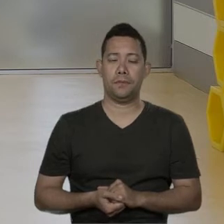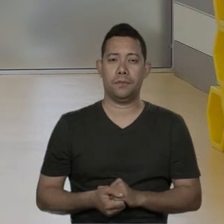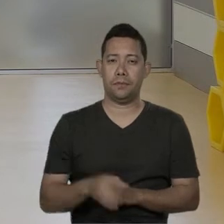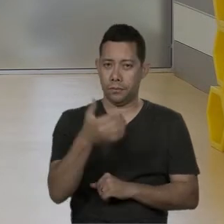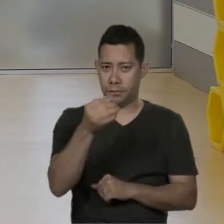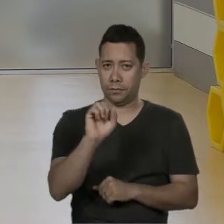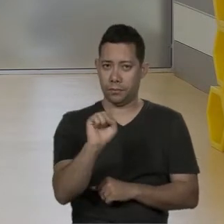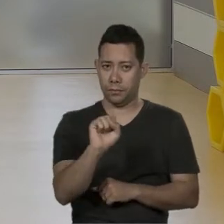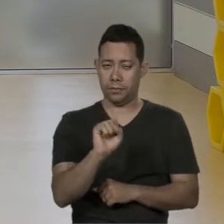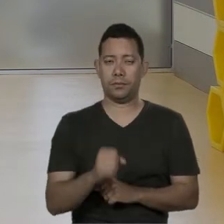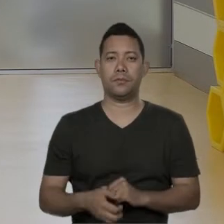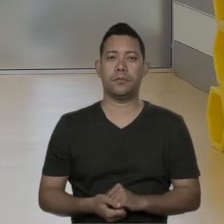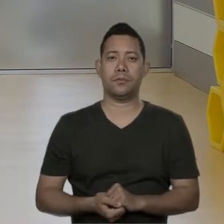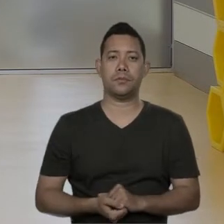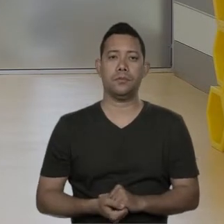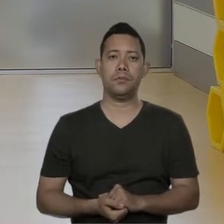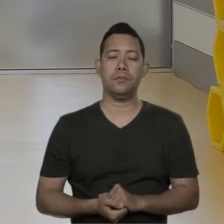Mais 10 segundinhos.